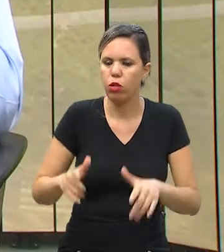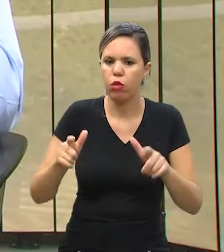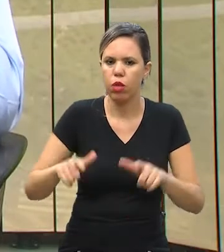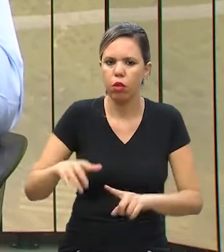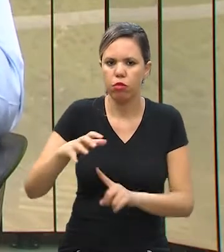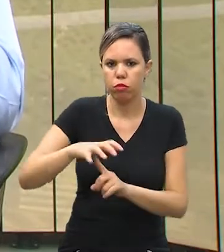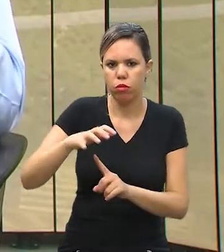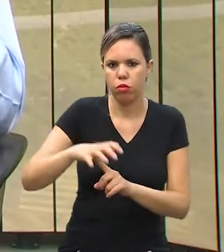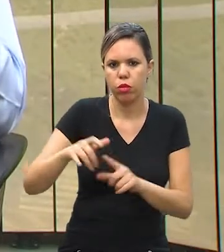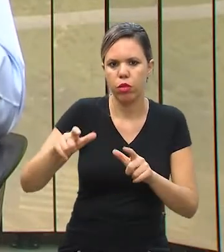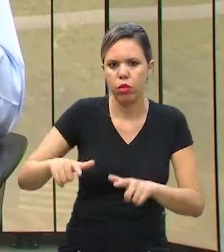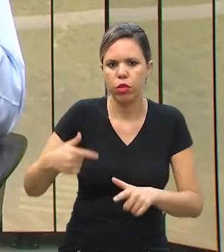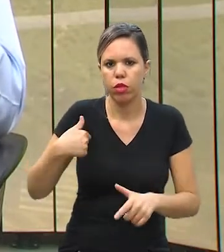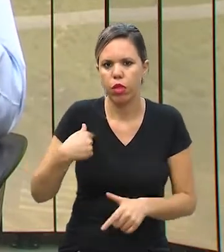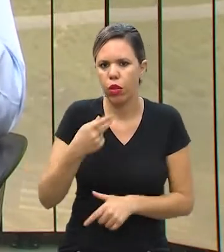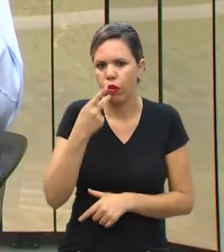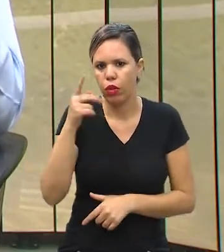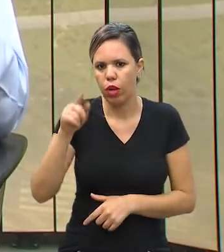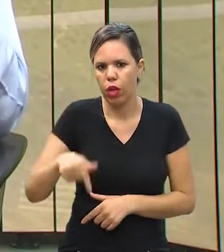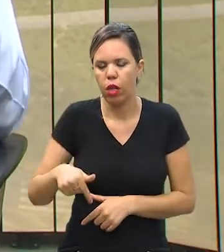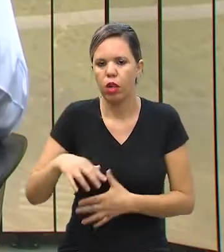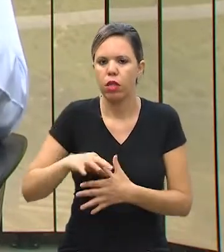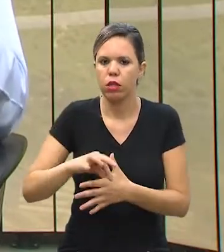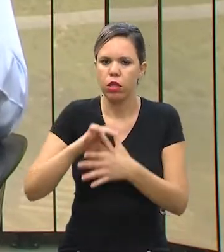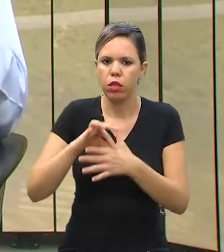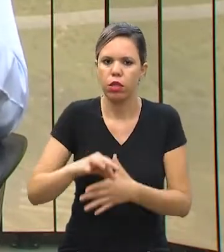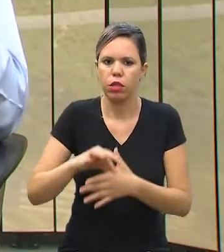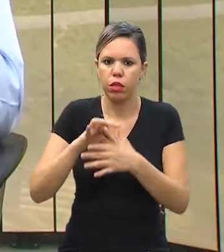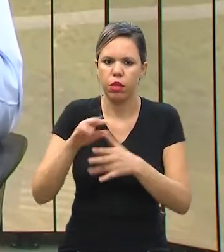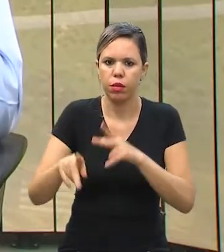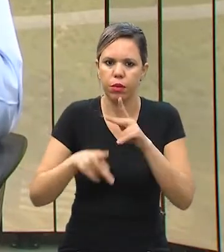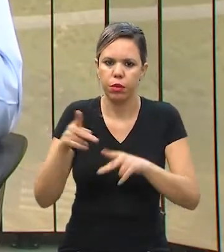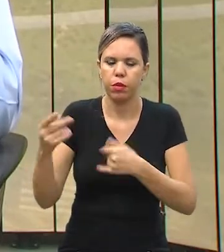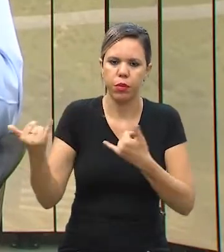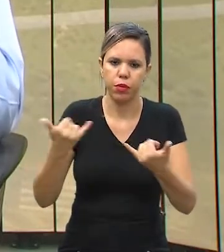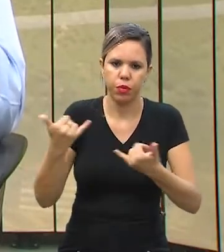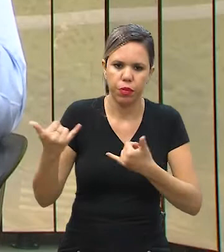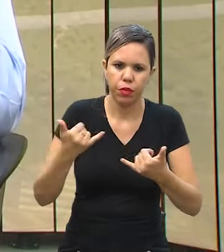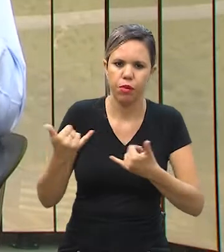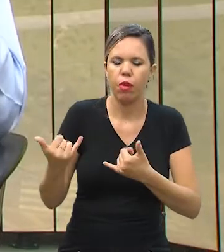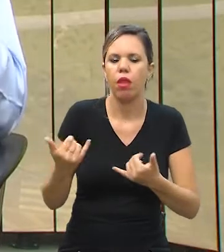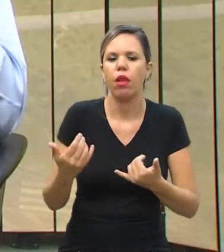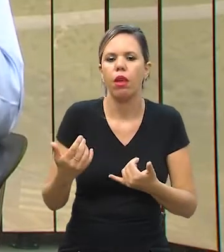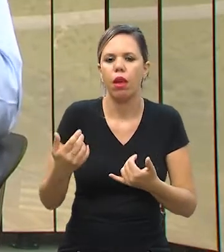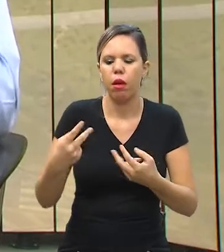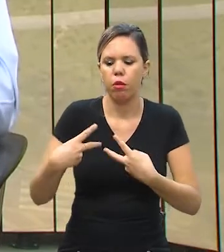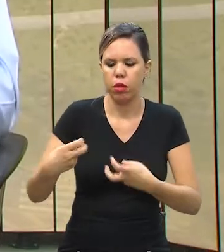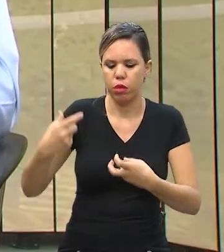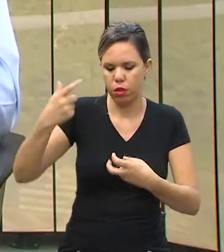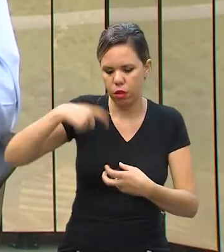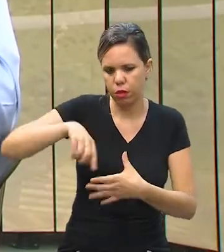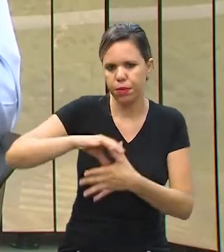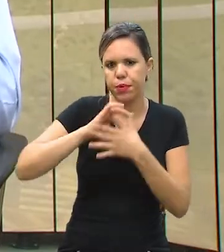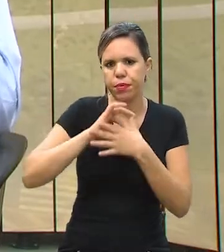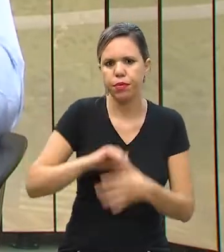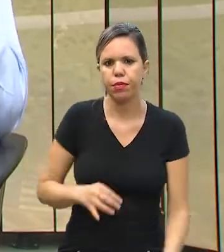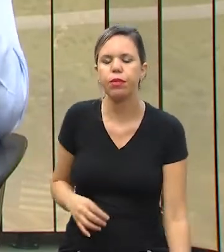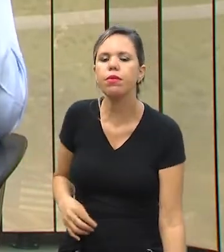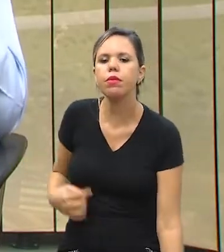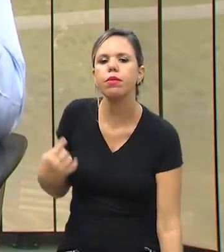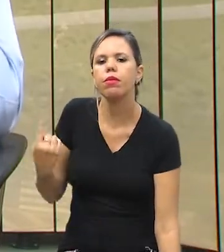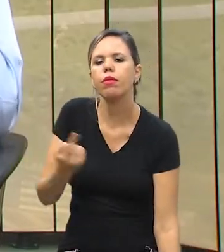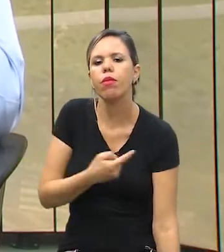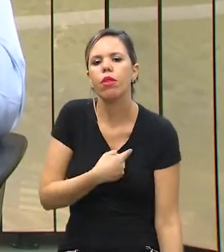espaço. Aonde que é aí que eu falo para você que a liderança, as pessoas que vêm na gente, né, viram eu como uma liderança. E aí a